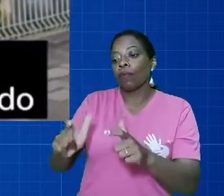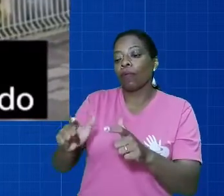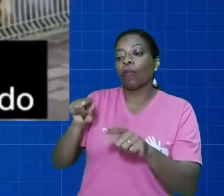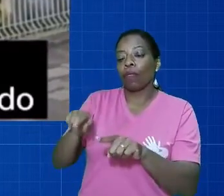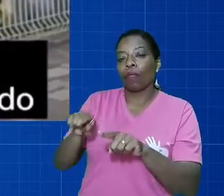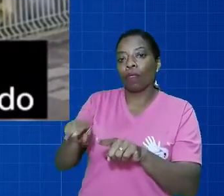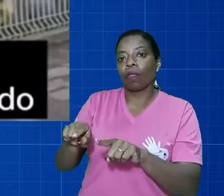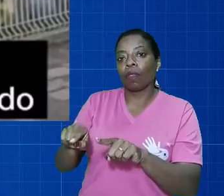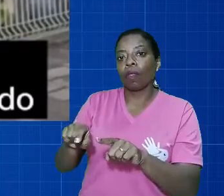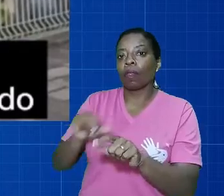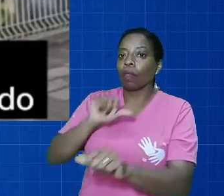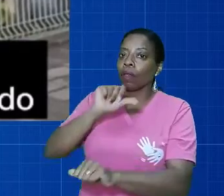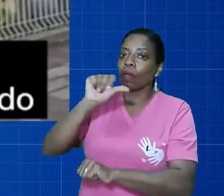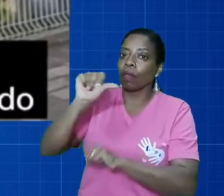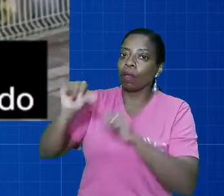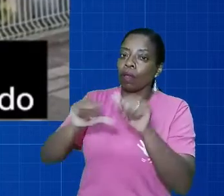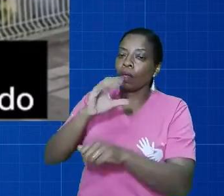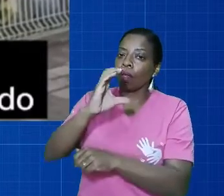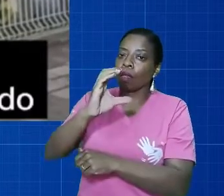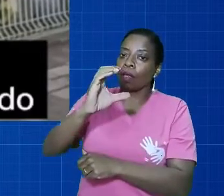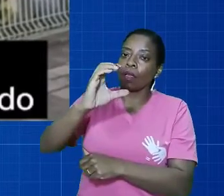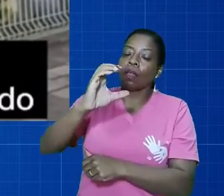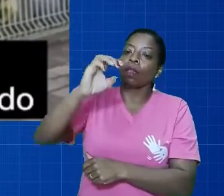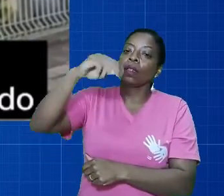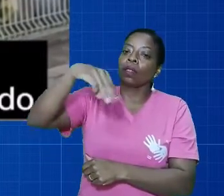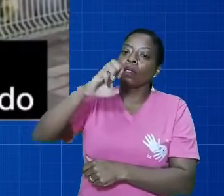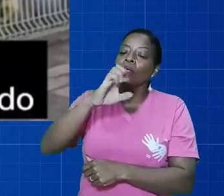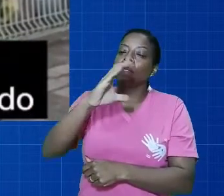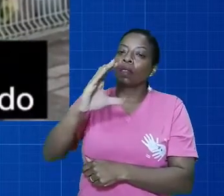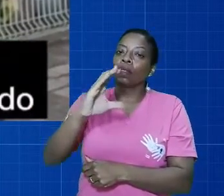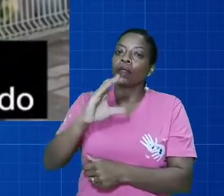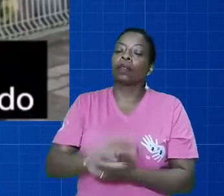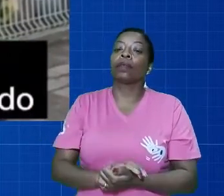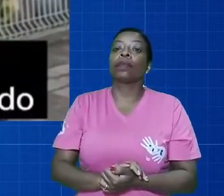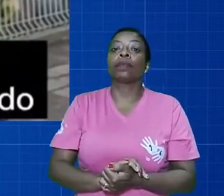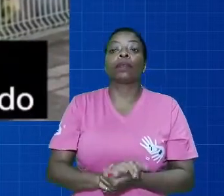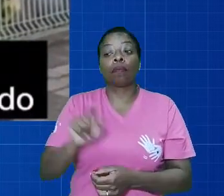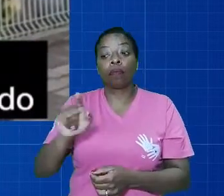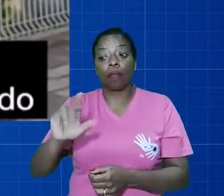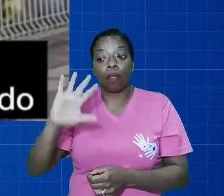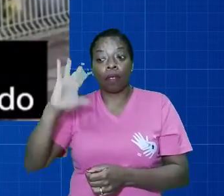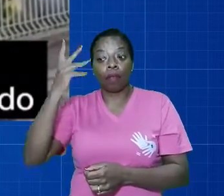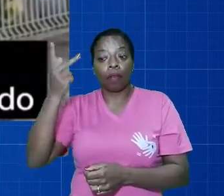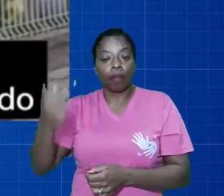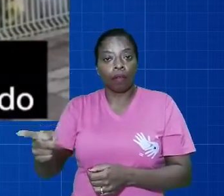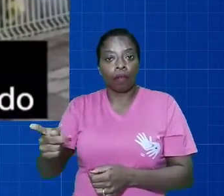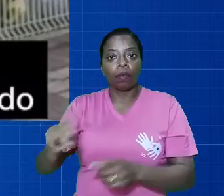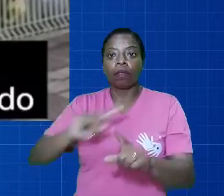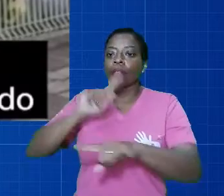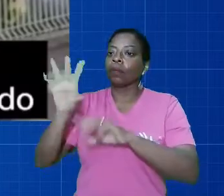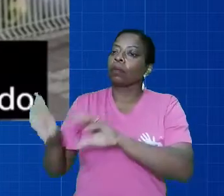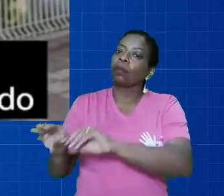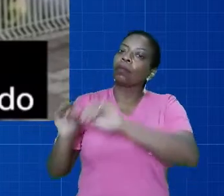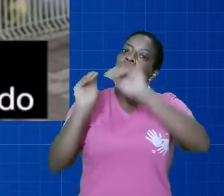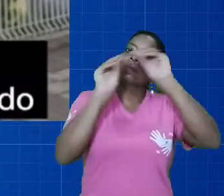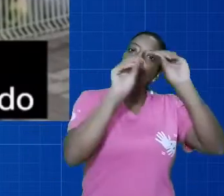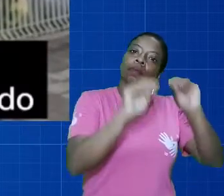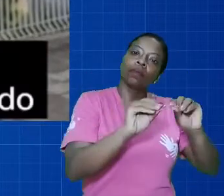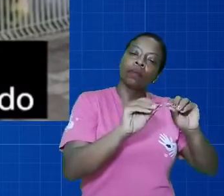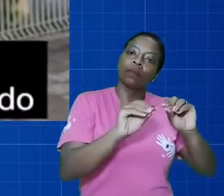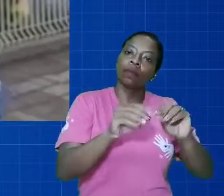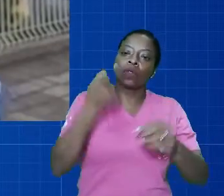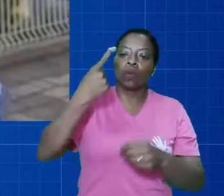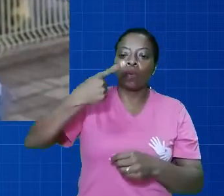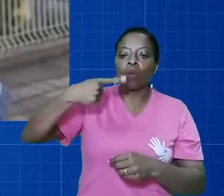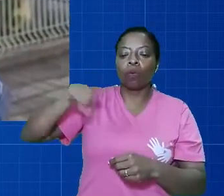SEMEC. E o SEMEC funcionou durante um período aqui e depois foi transferido para o último endereço individualizado da